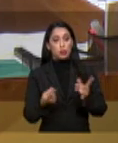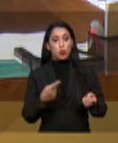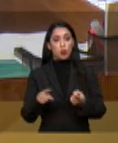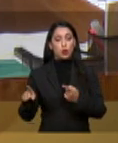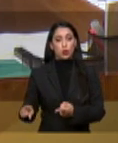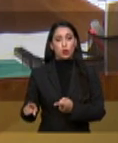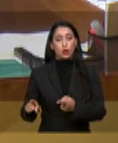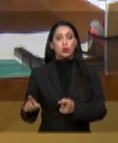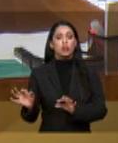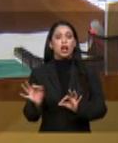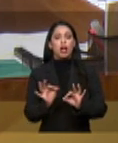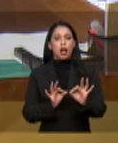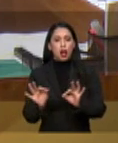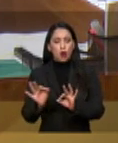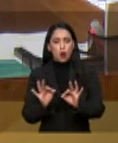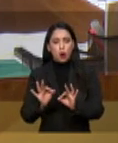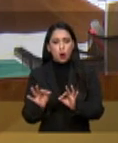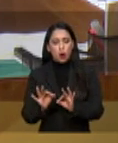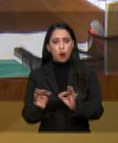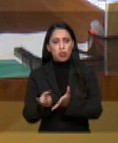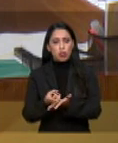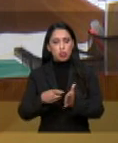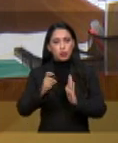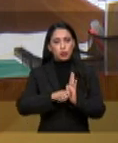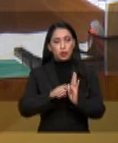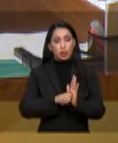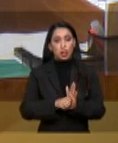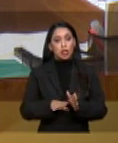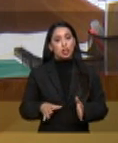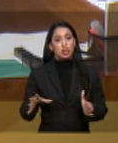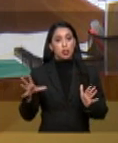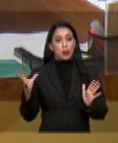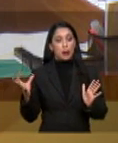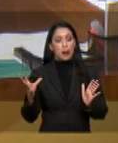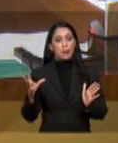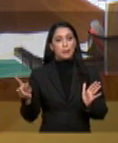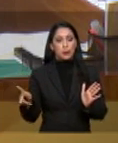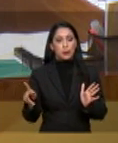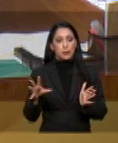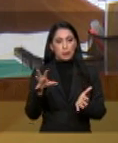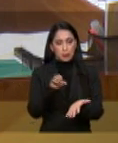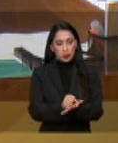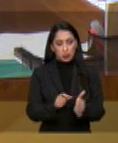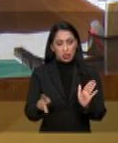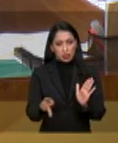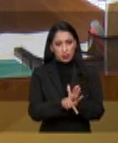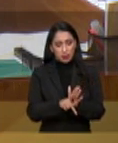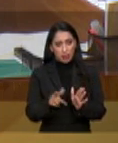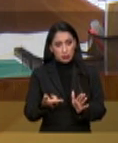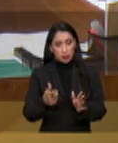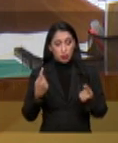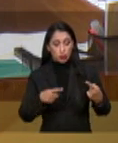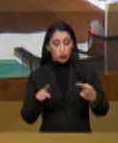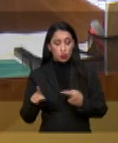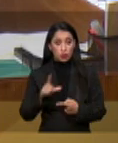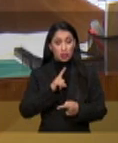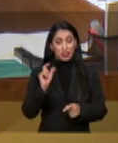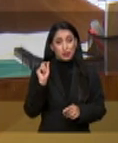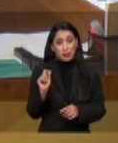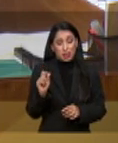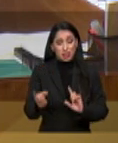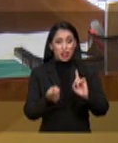ordem tributária, de apropriação indébita previdenciária ou de sonegação de contribuição previdenciária depende do término do